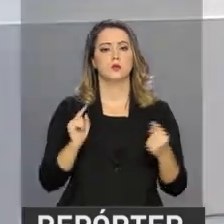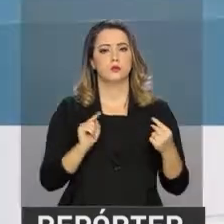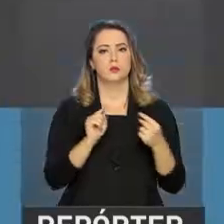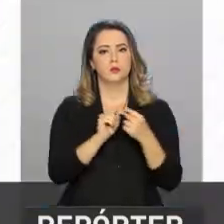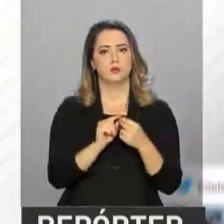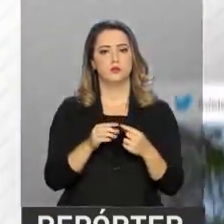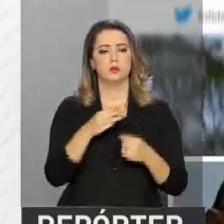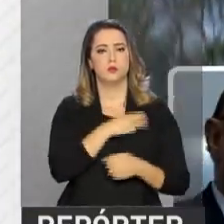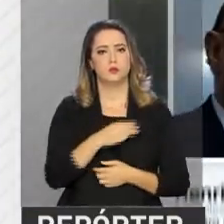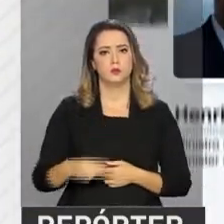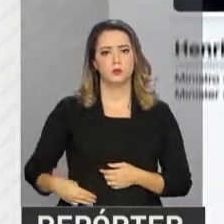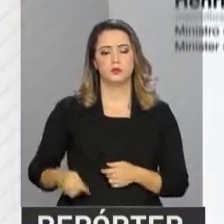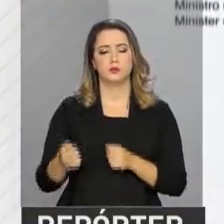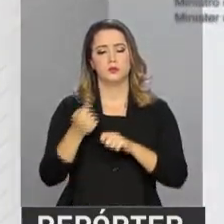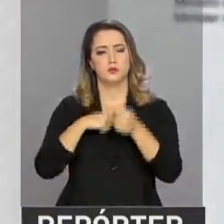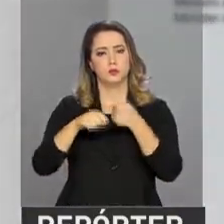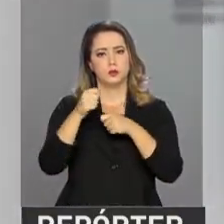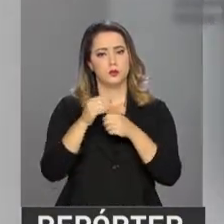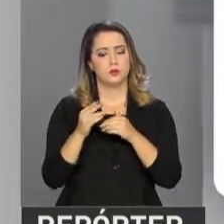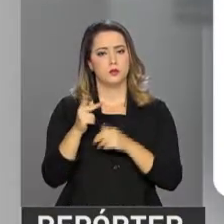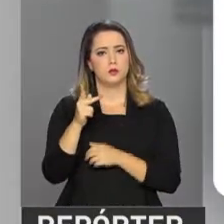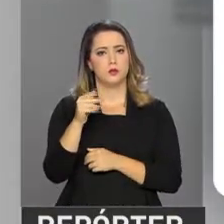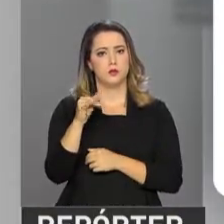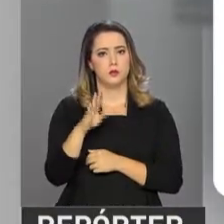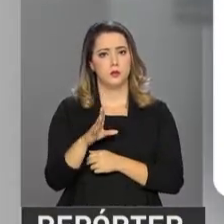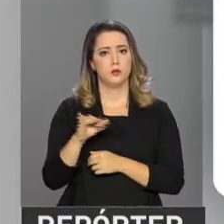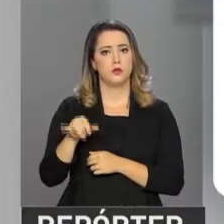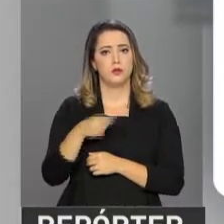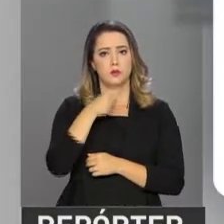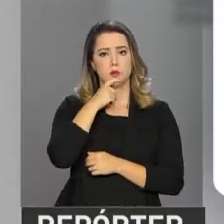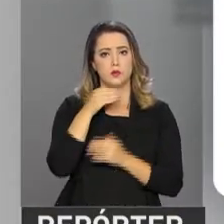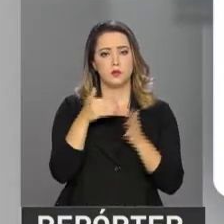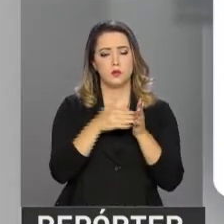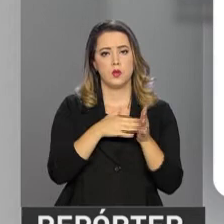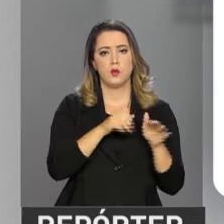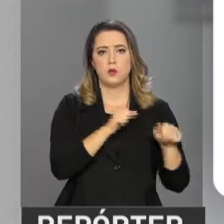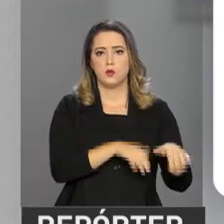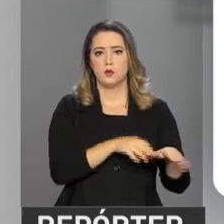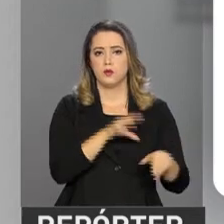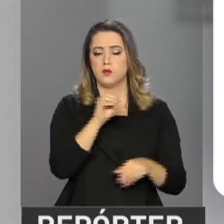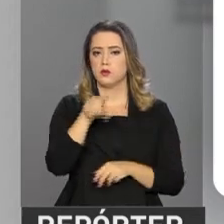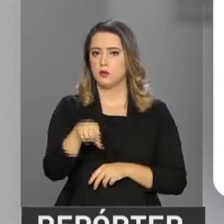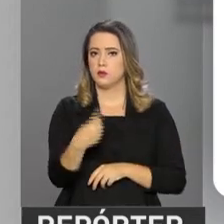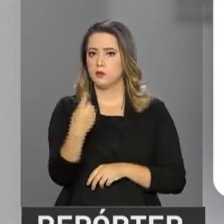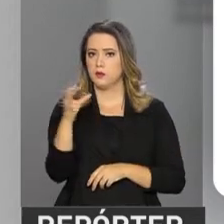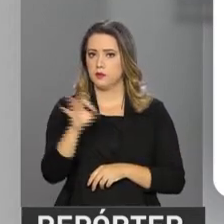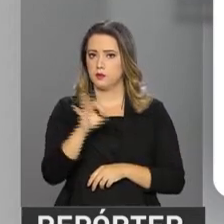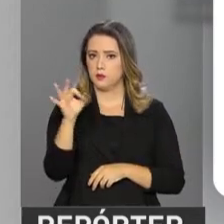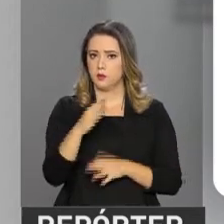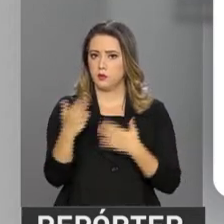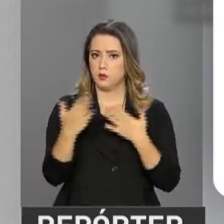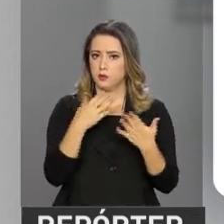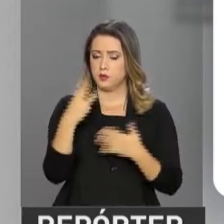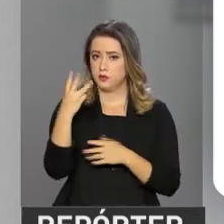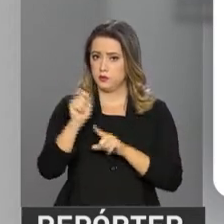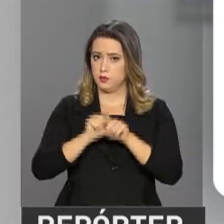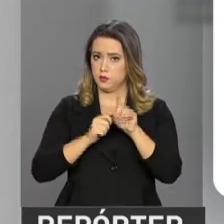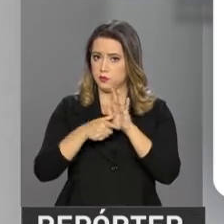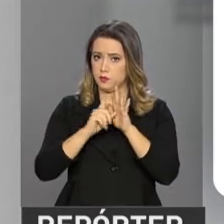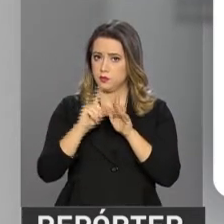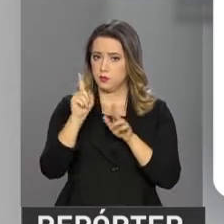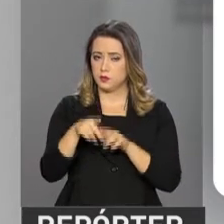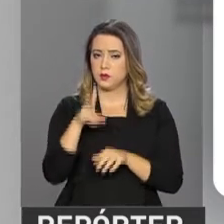acordo com meirelles o crescimento do pib entre julho e setembro de 0,1 por cento em relação ao trimestre anterior é